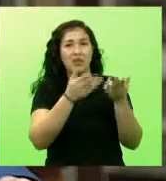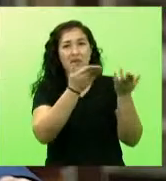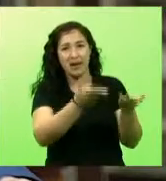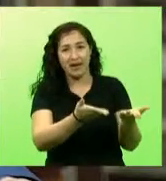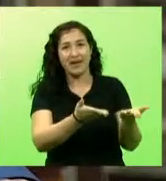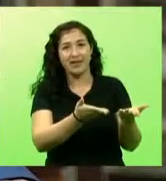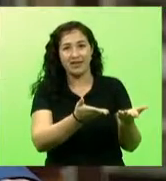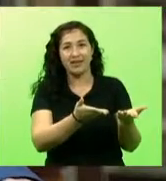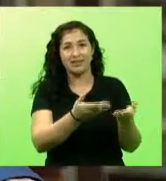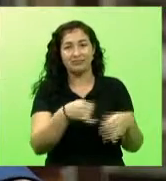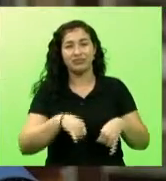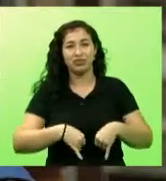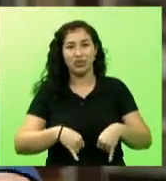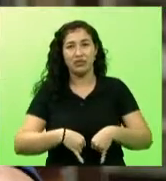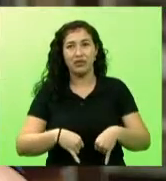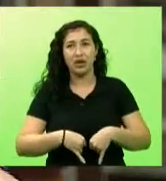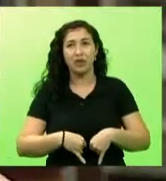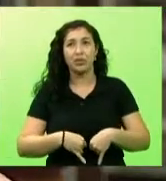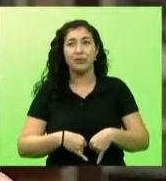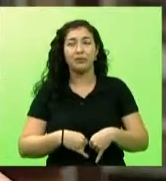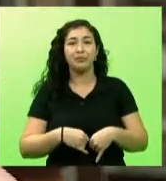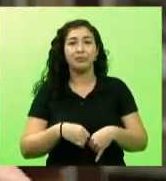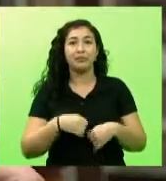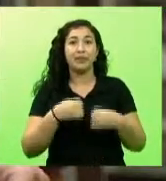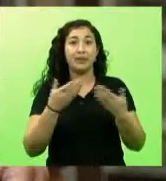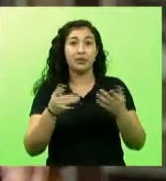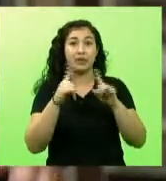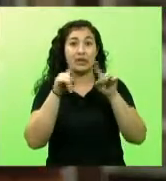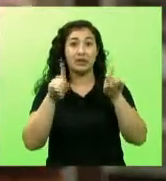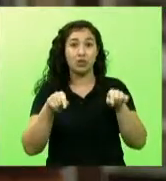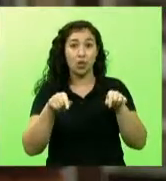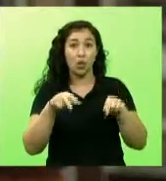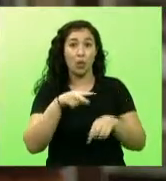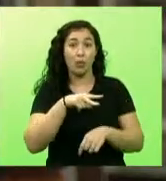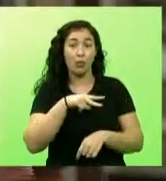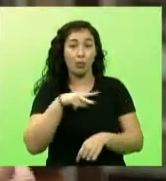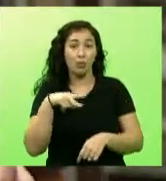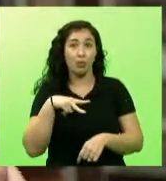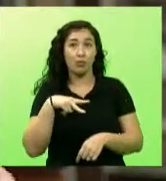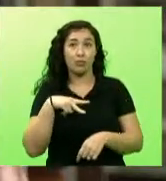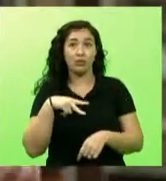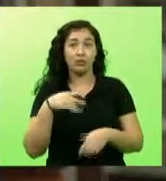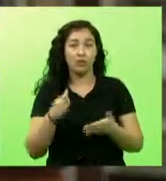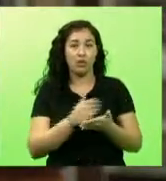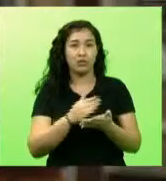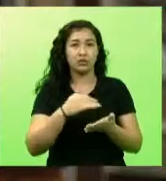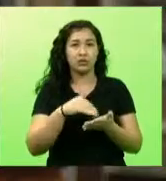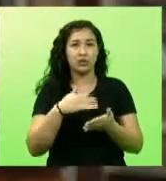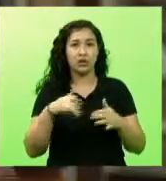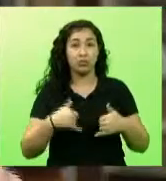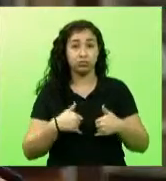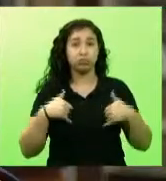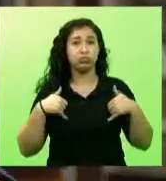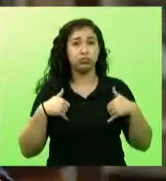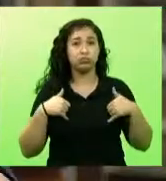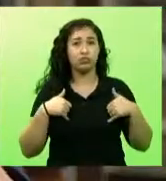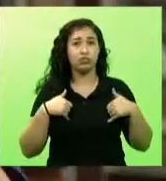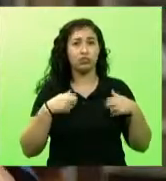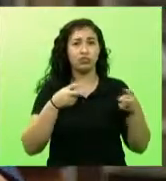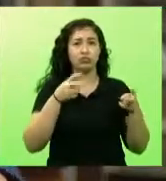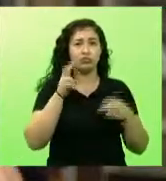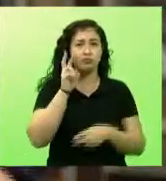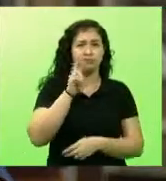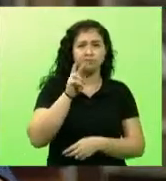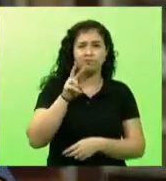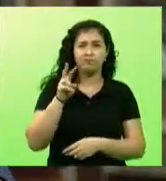Tendo em vista ser um servidor público, deveria ter pelo menos educação, certos secretários. Por isso que, com muito orgulho, eu olho para os meses atrás